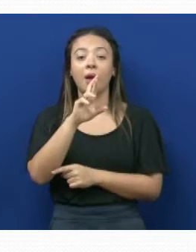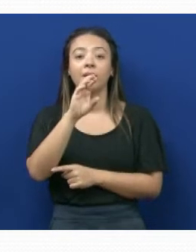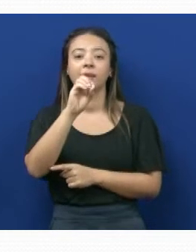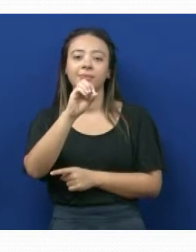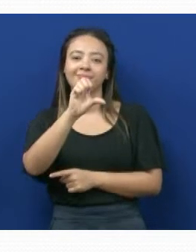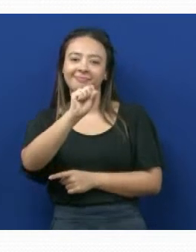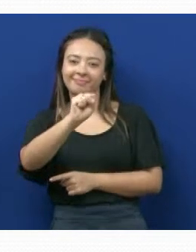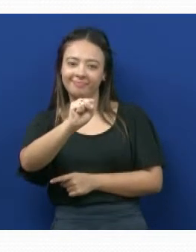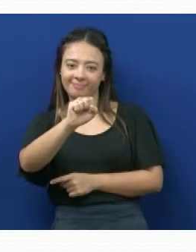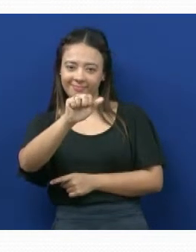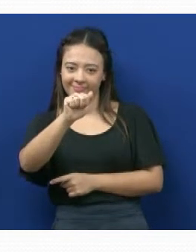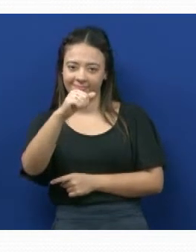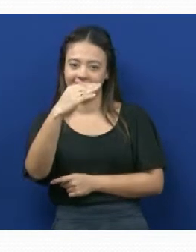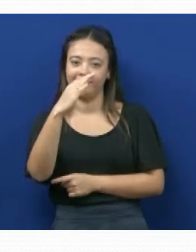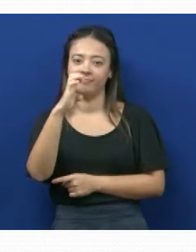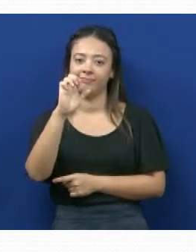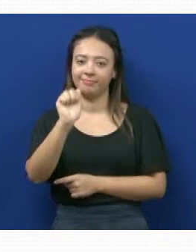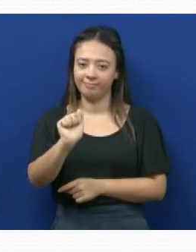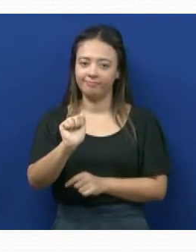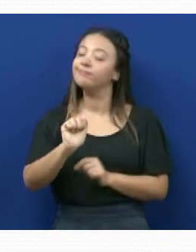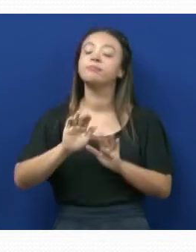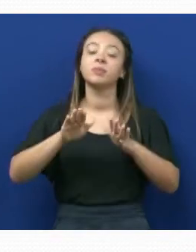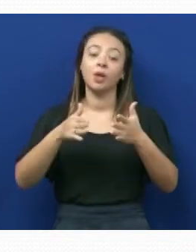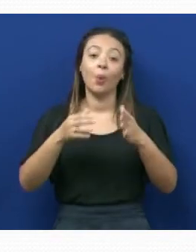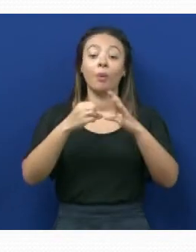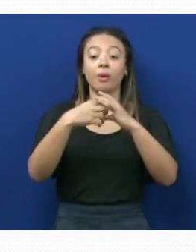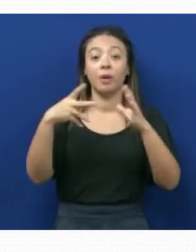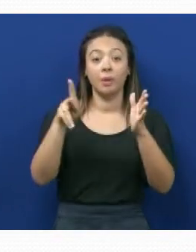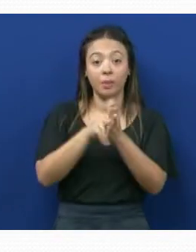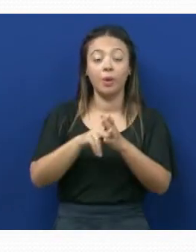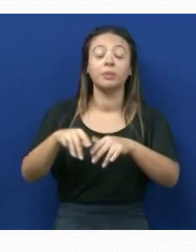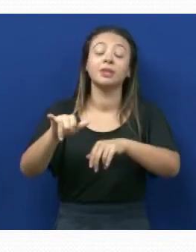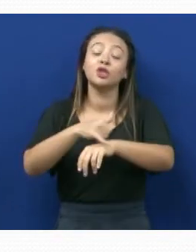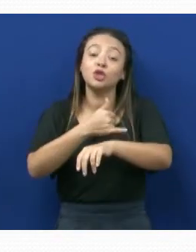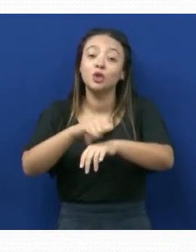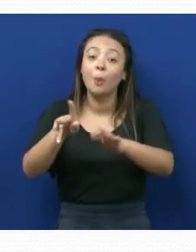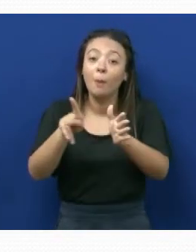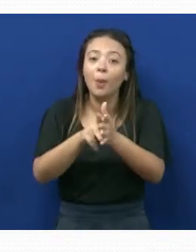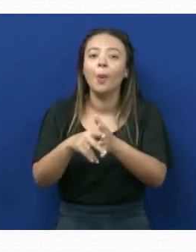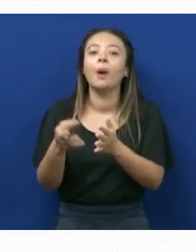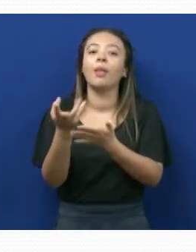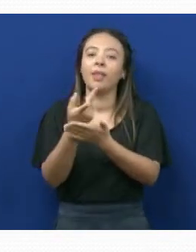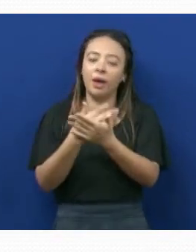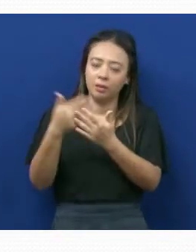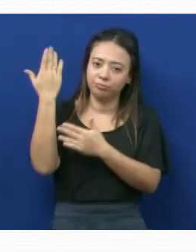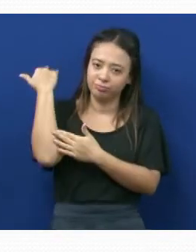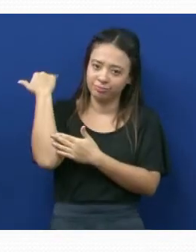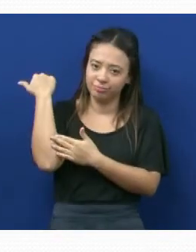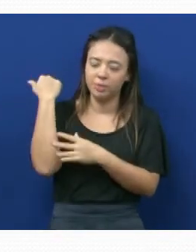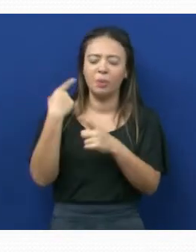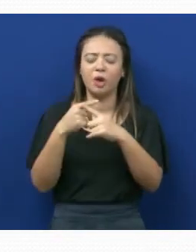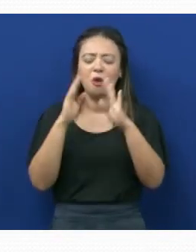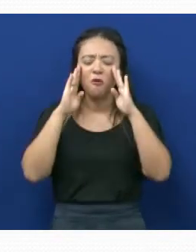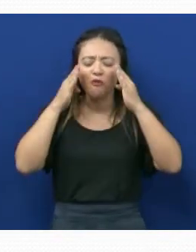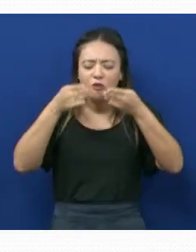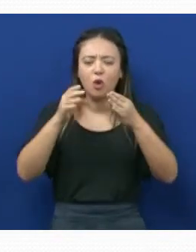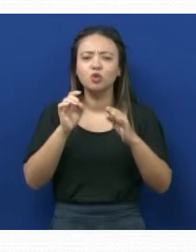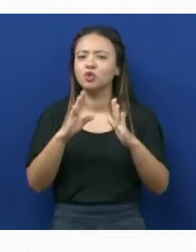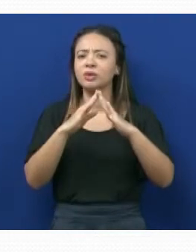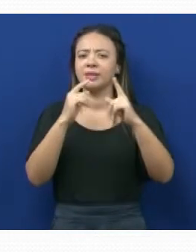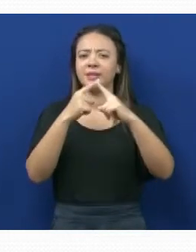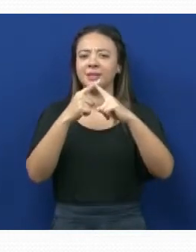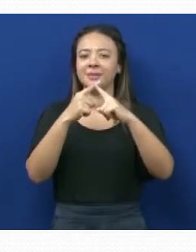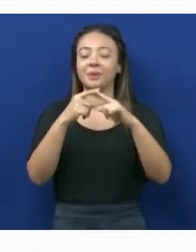que é a rosácea? A rosácea também é um estilo de arte da época. Por que está focando mais as igrejas? Porque era onde se